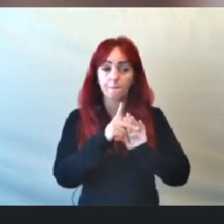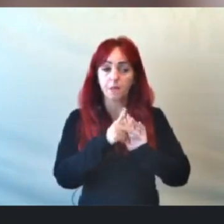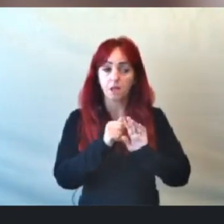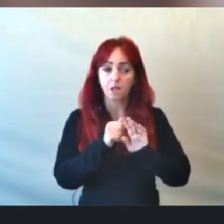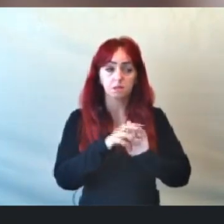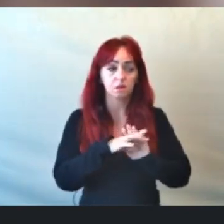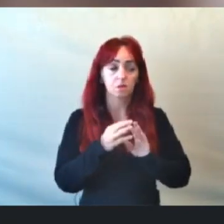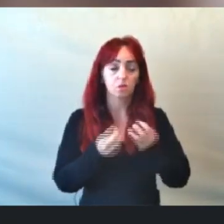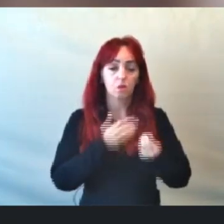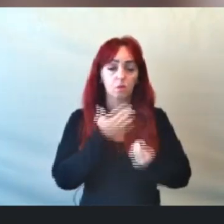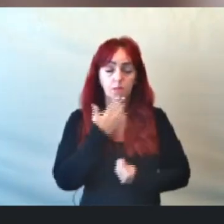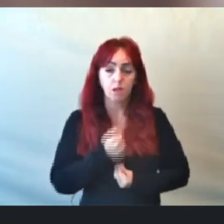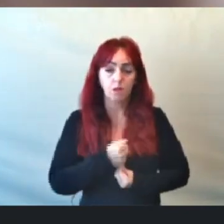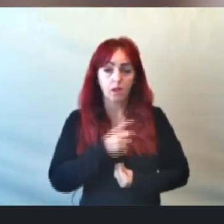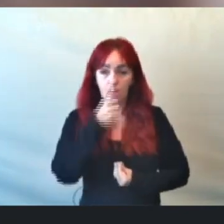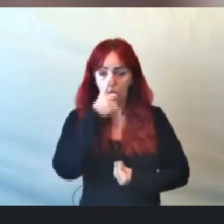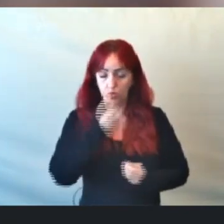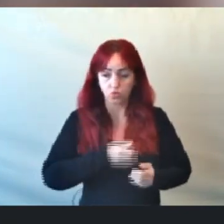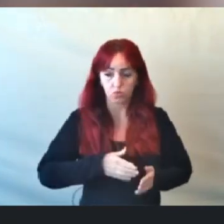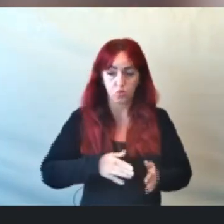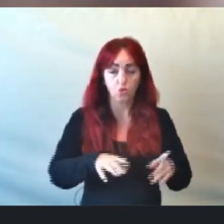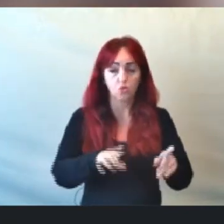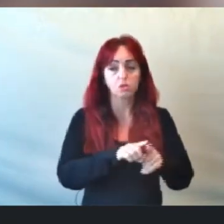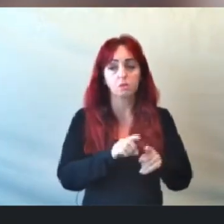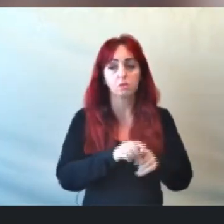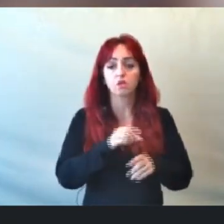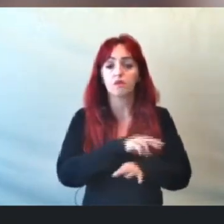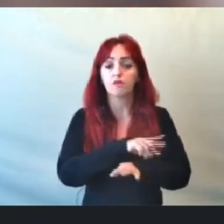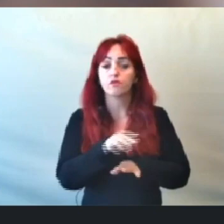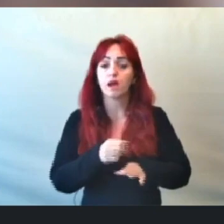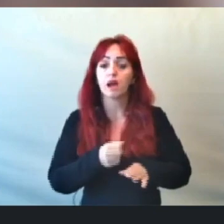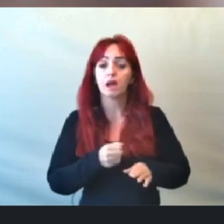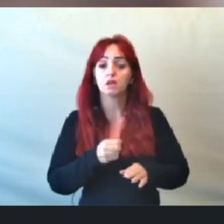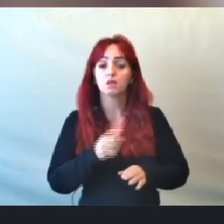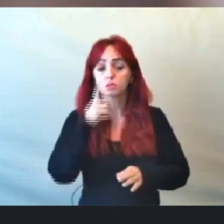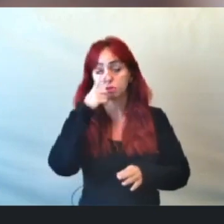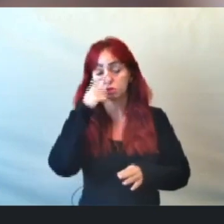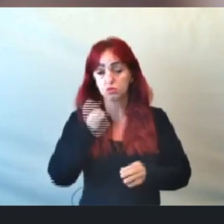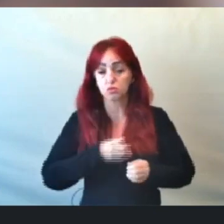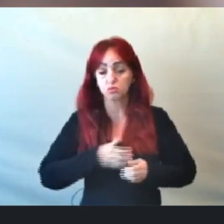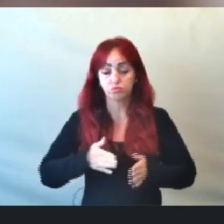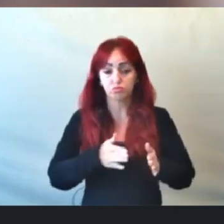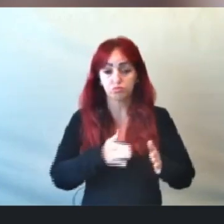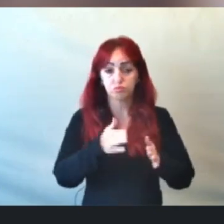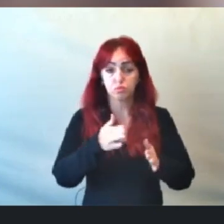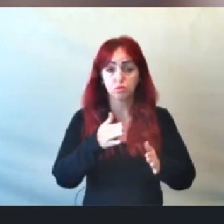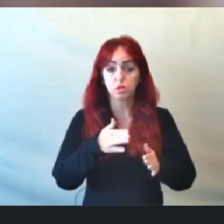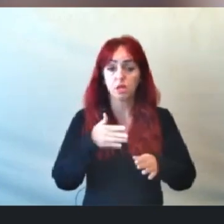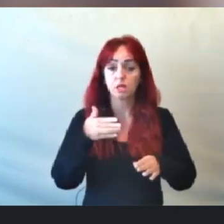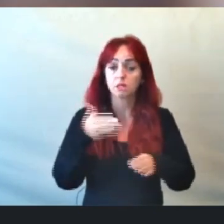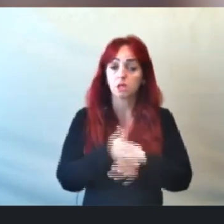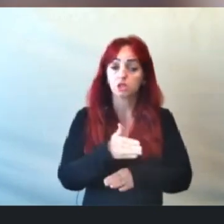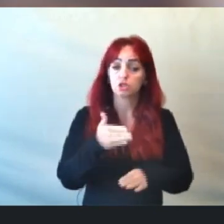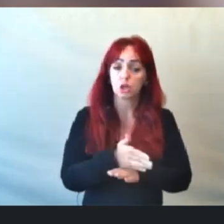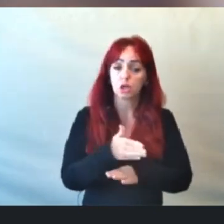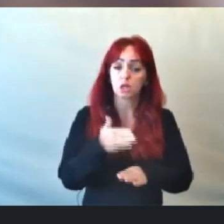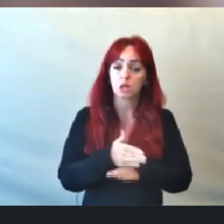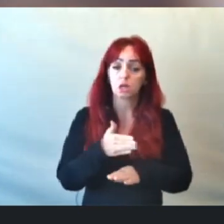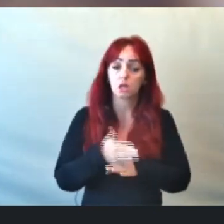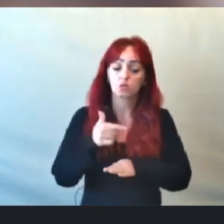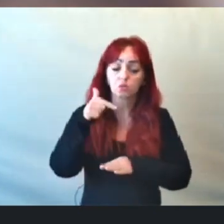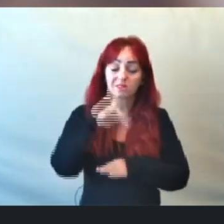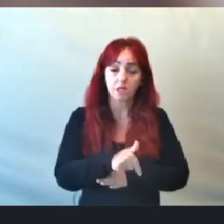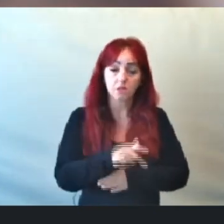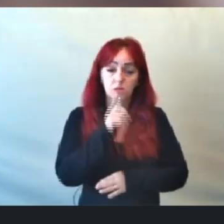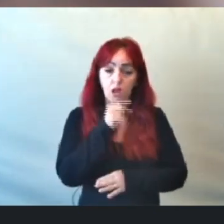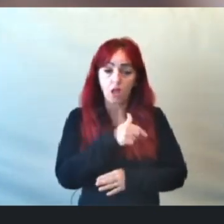quantidade de esgoto que está chegando quase que in natura na lagoa, né? Então, isso aí é todo um